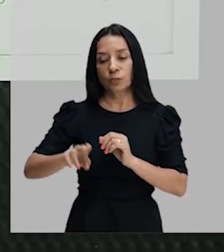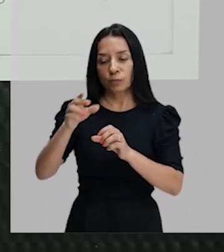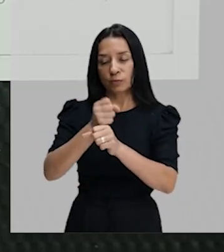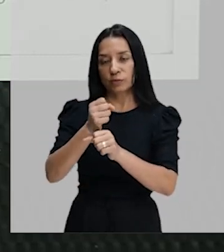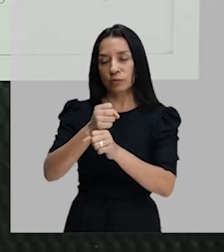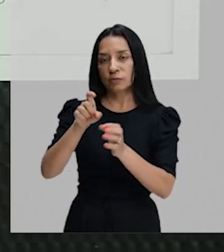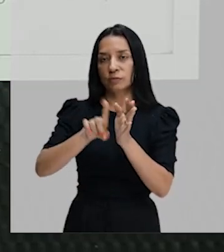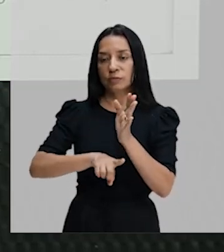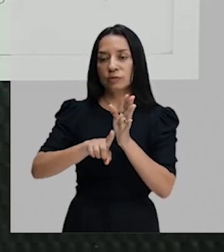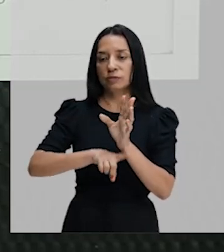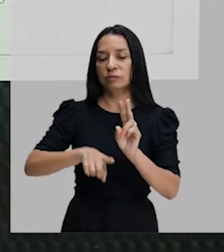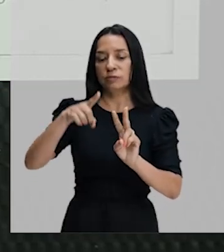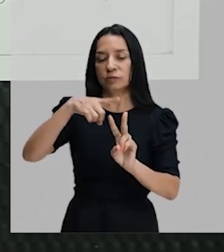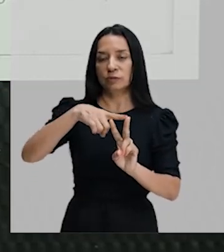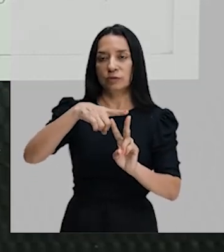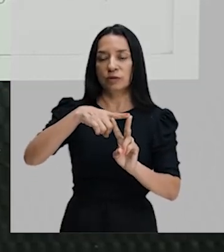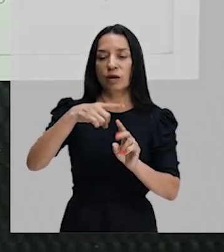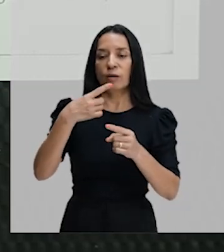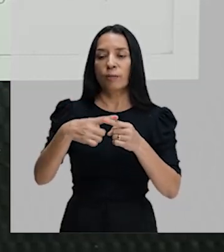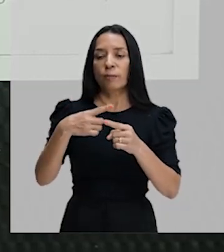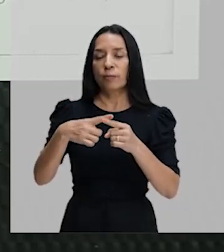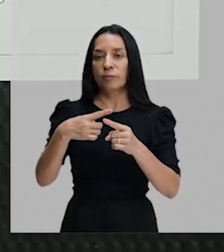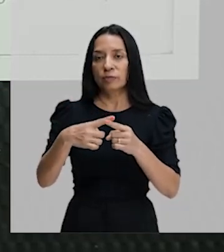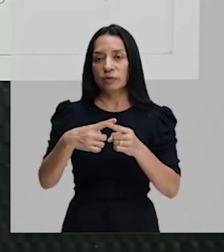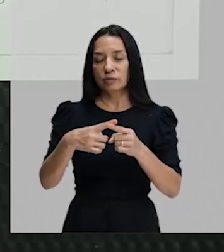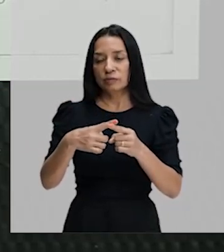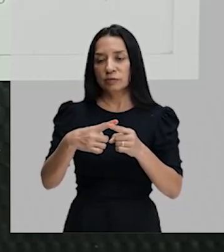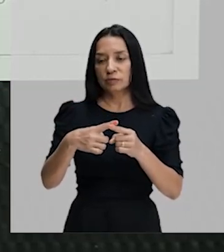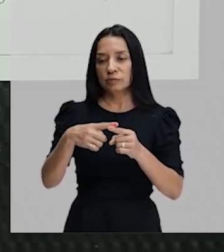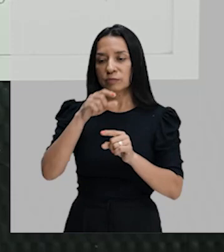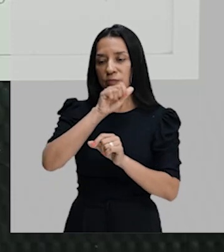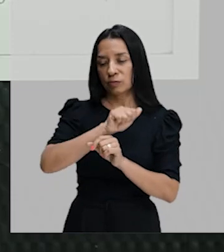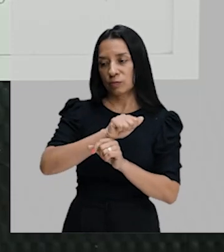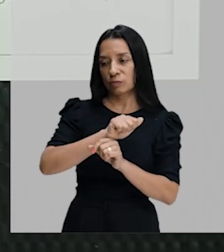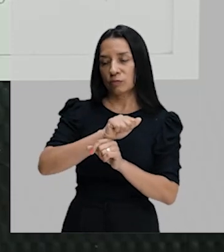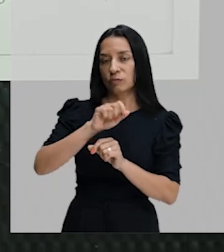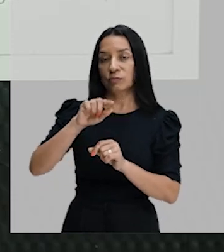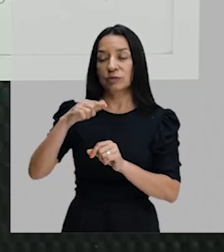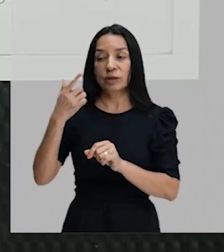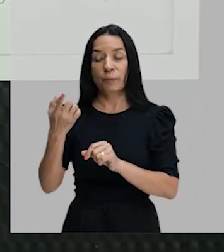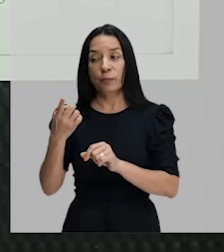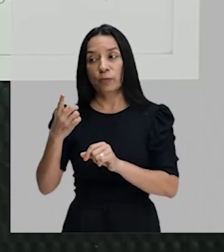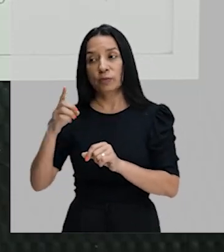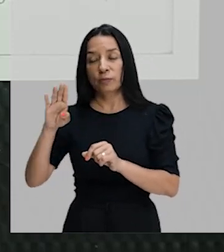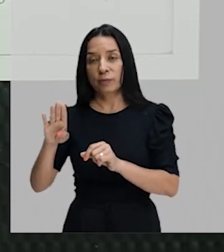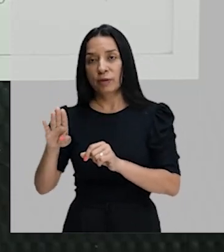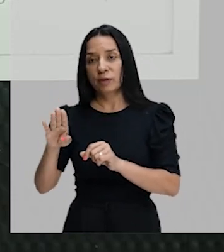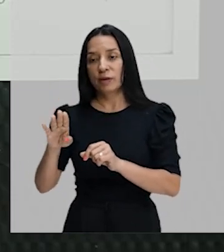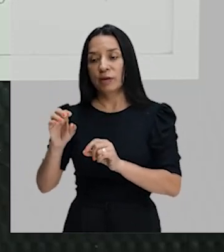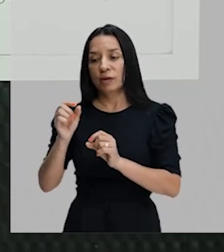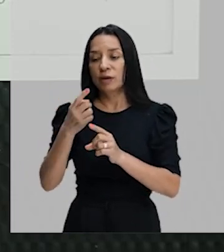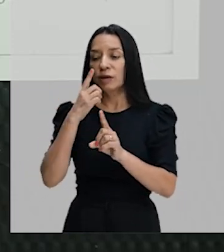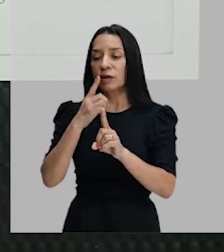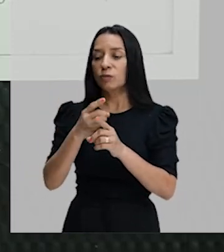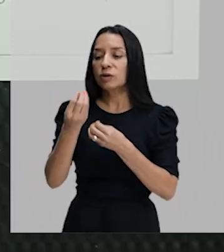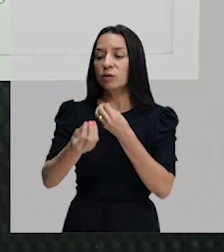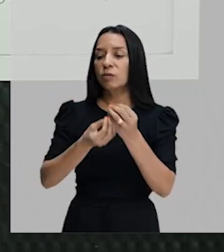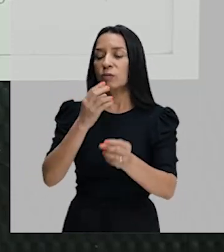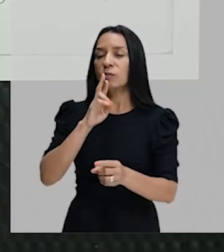né, desses vetores. Porque vai ser colocado um e depois colocado o outro, o que nós vamos encontrar como resposta vai ser o